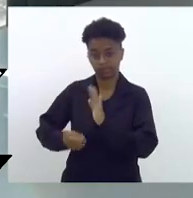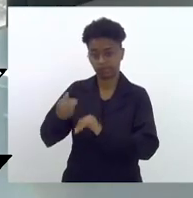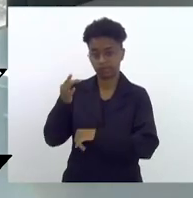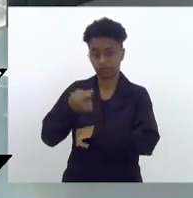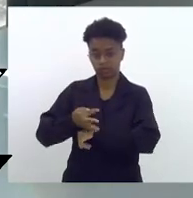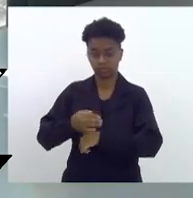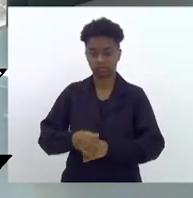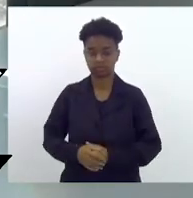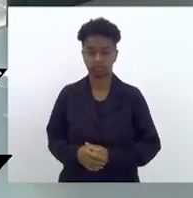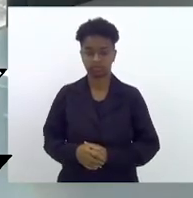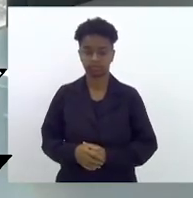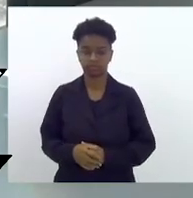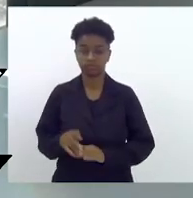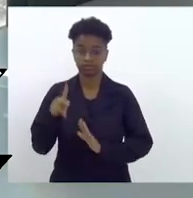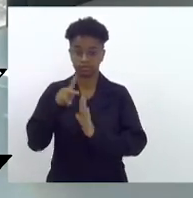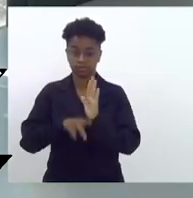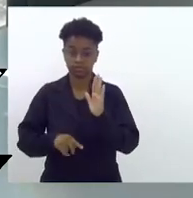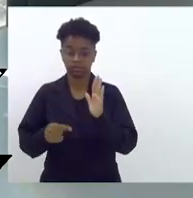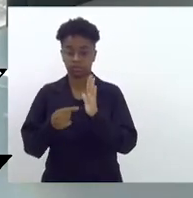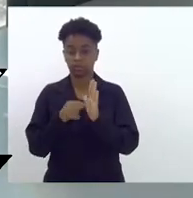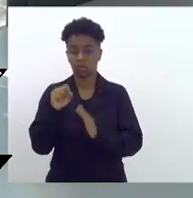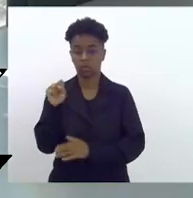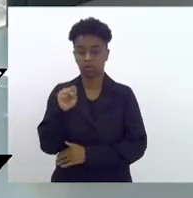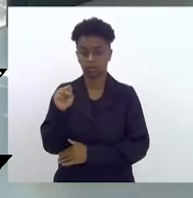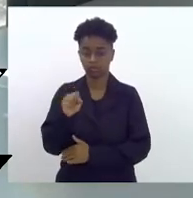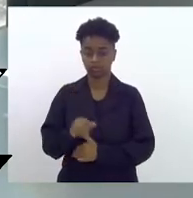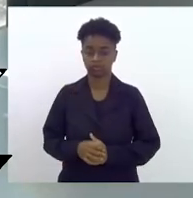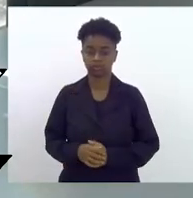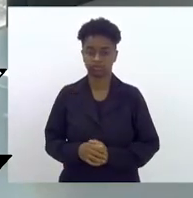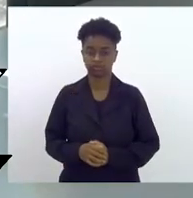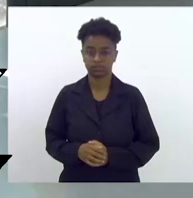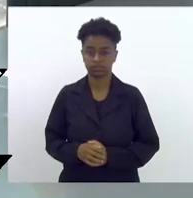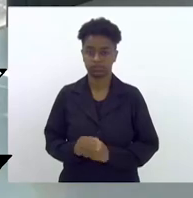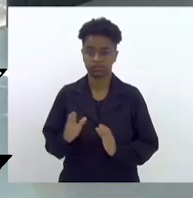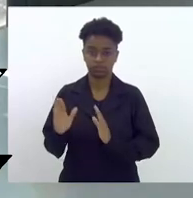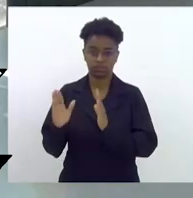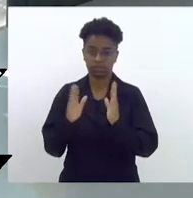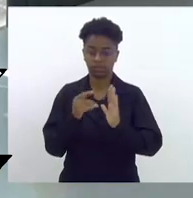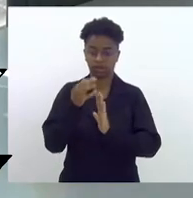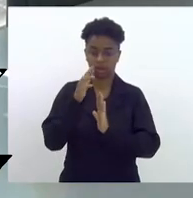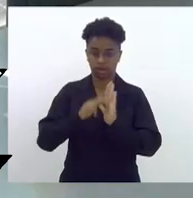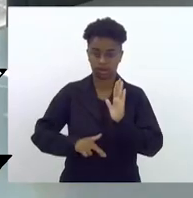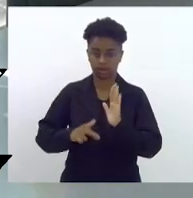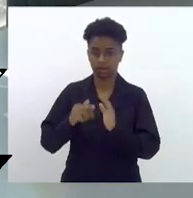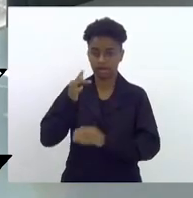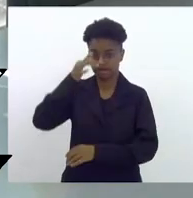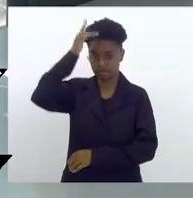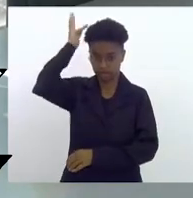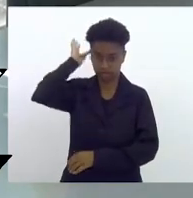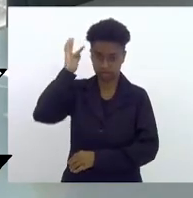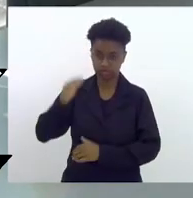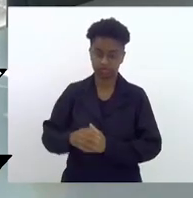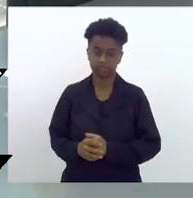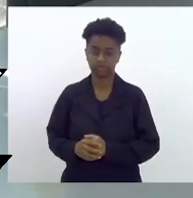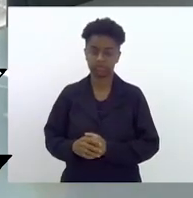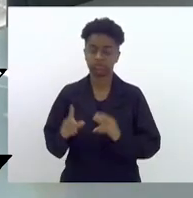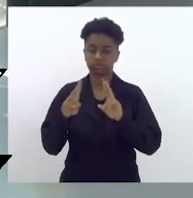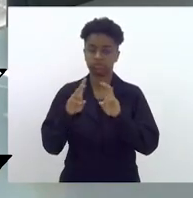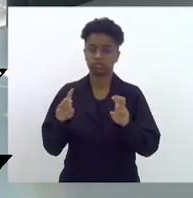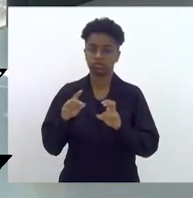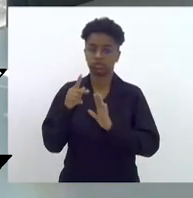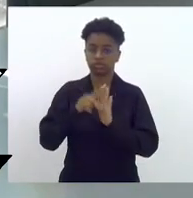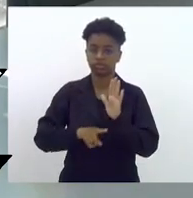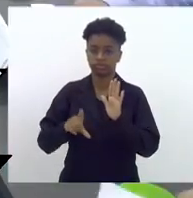projeto número 8 da pauta é o bloco de relatoria do deputado Fred Pacheco trata-se do projeto